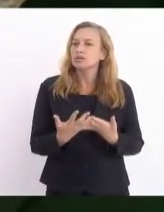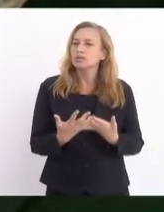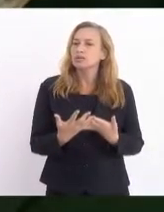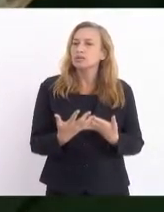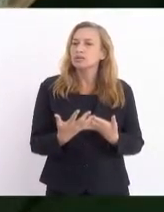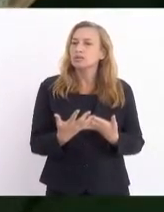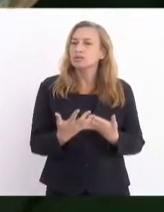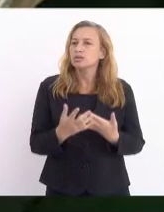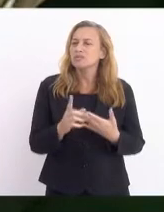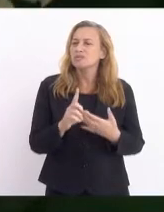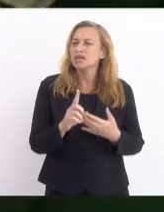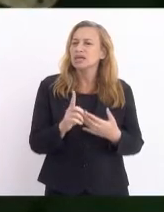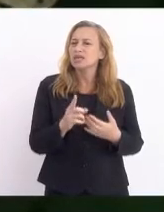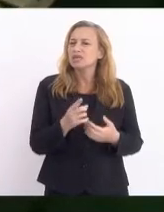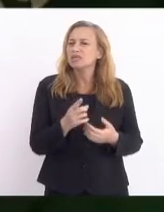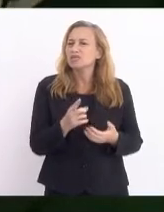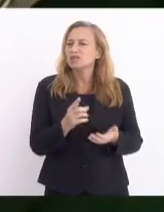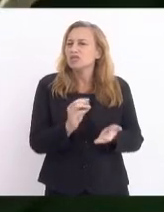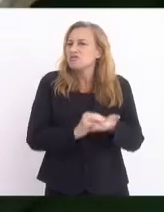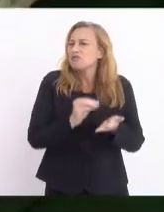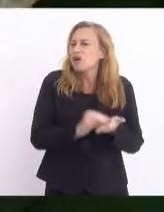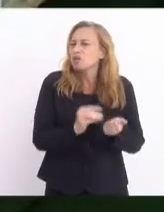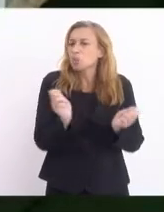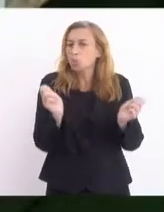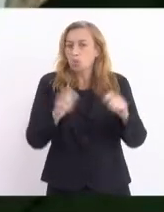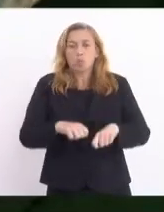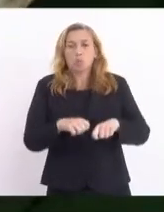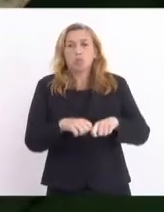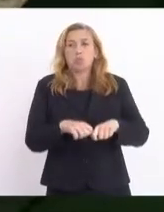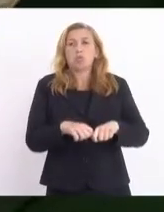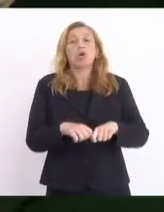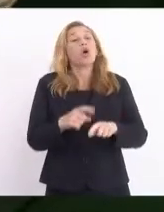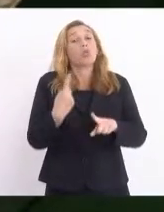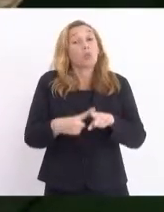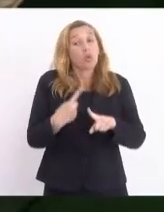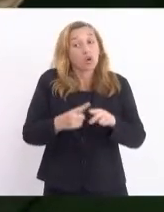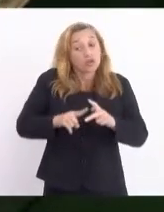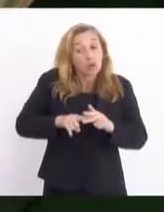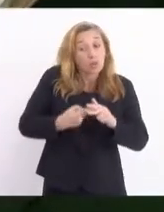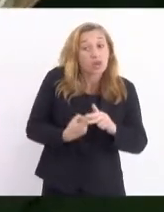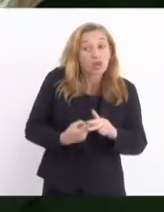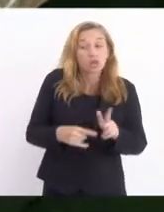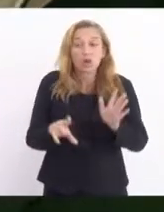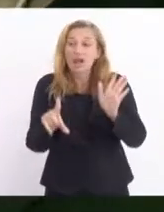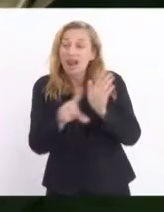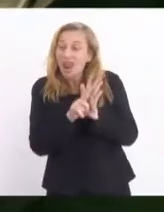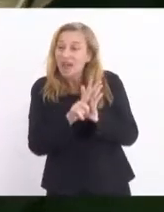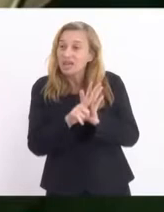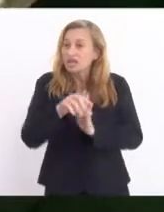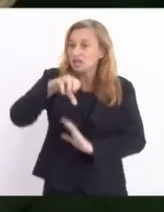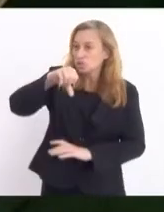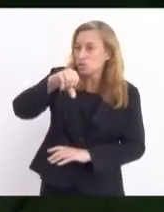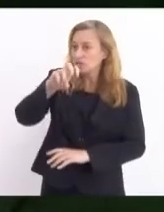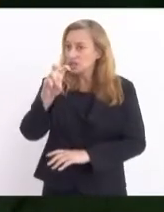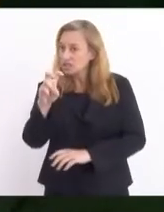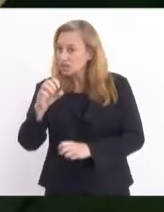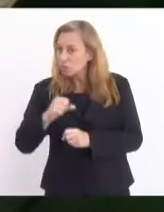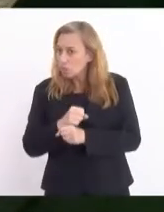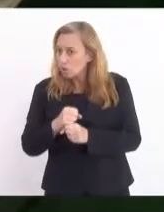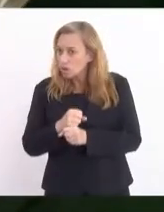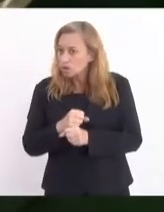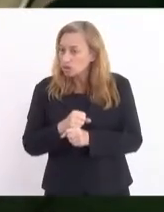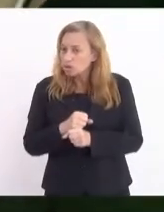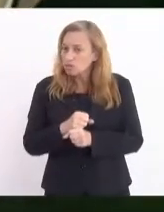invasão de competência, porque está alterando legislação de 95, que